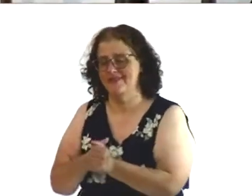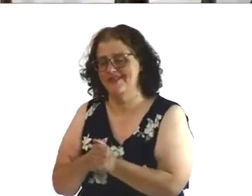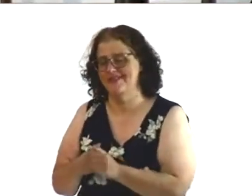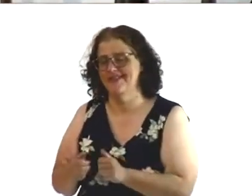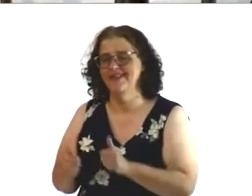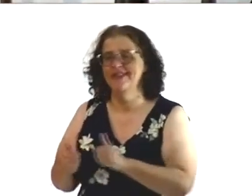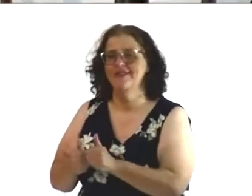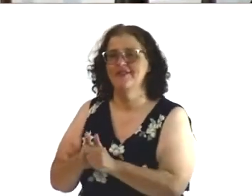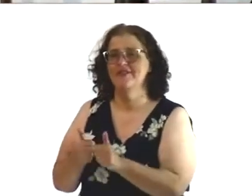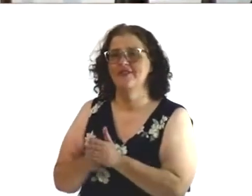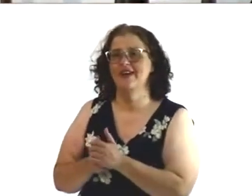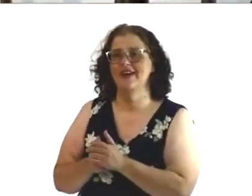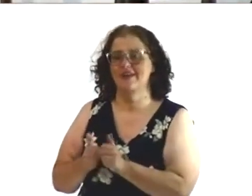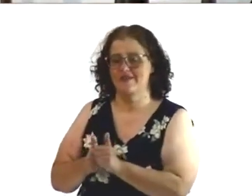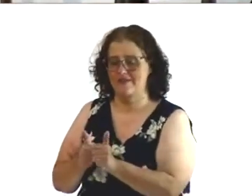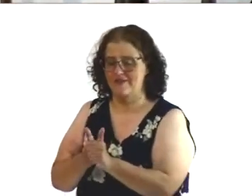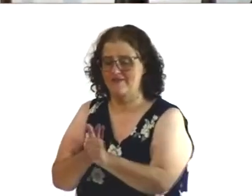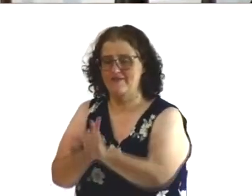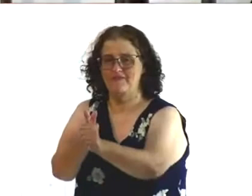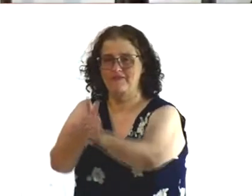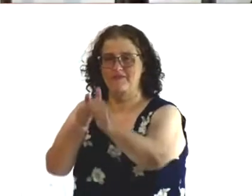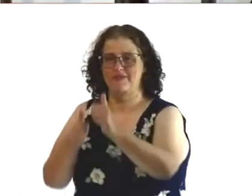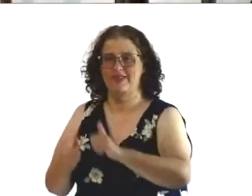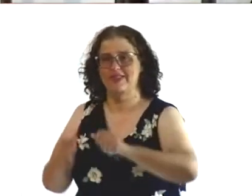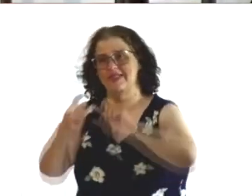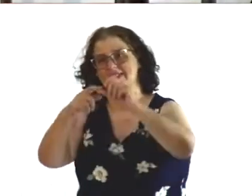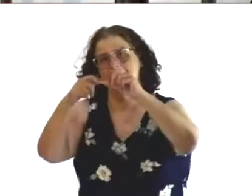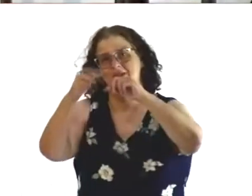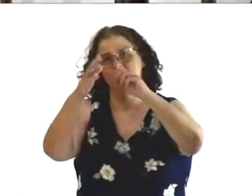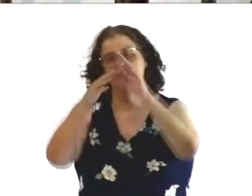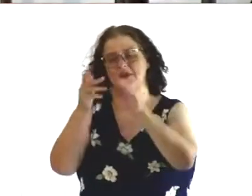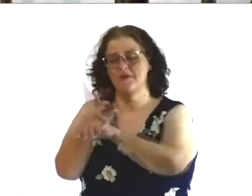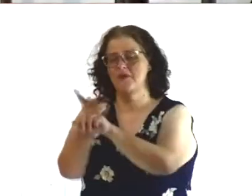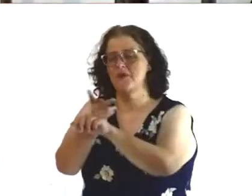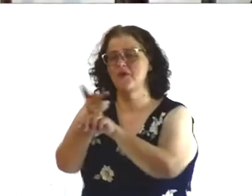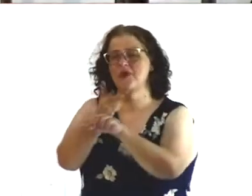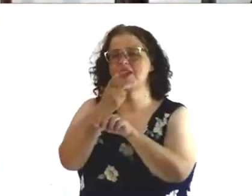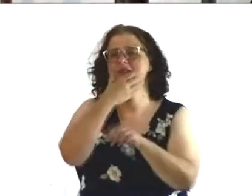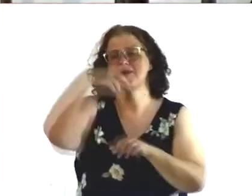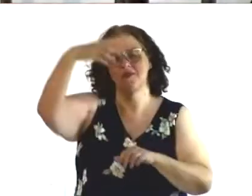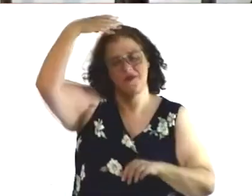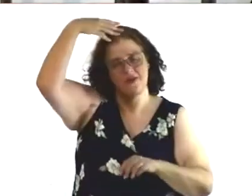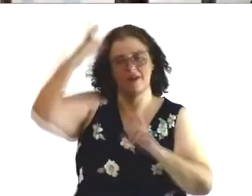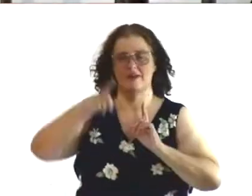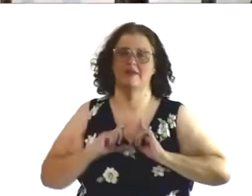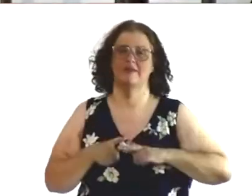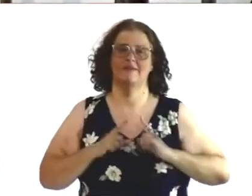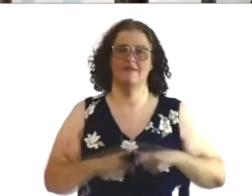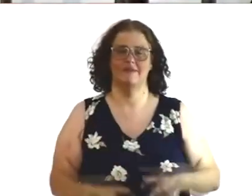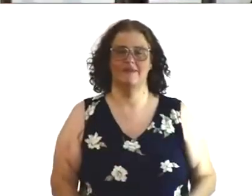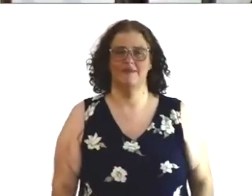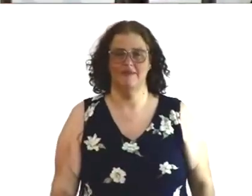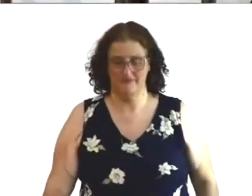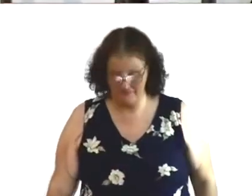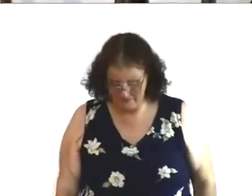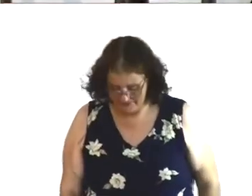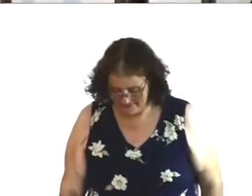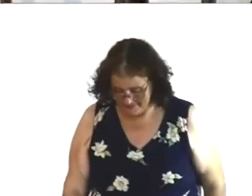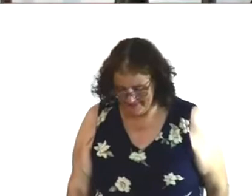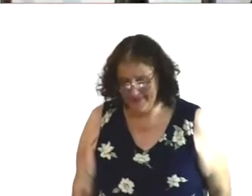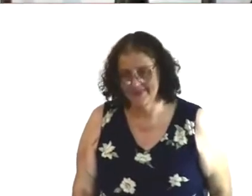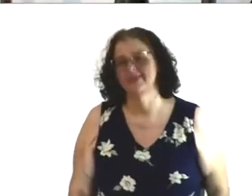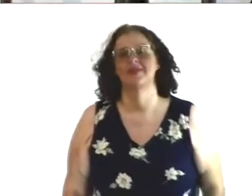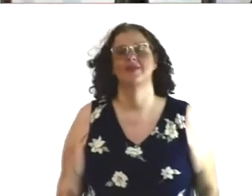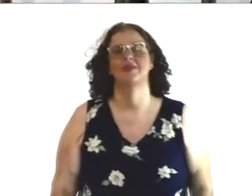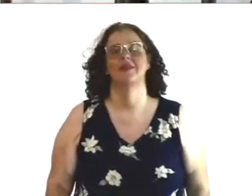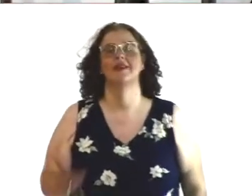rei. Herodes, então, você sabe o que vai fazer, a história conta, né? Mas o ponto aqui ainda é,